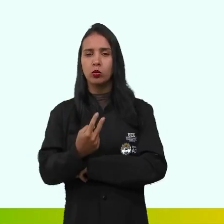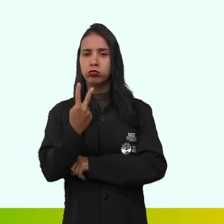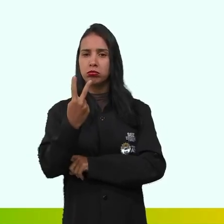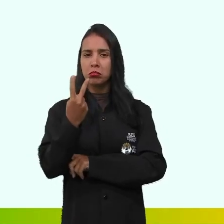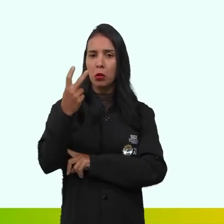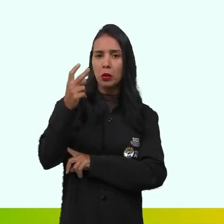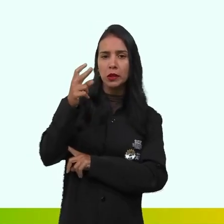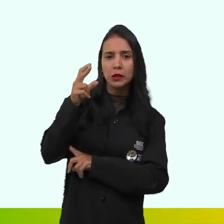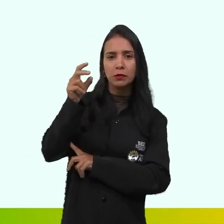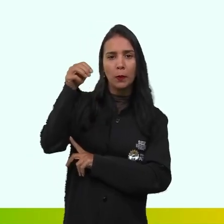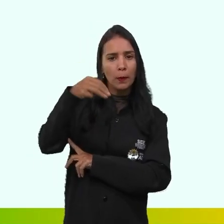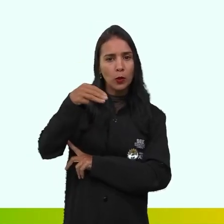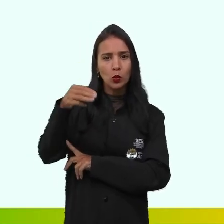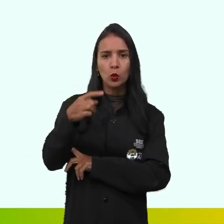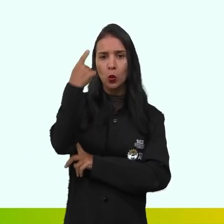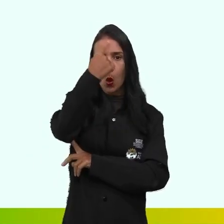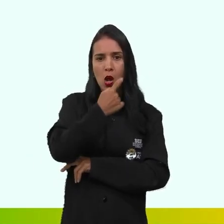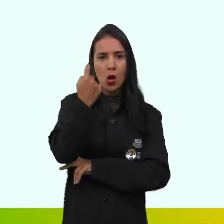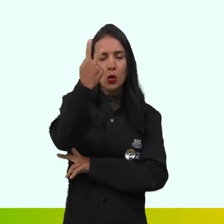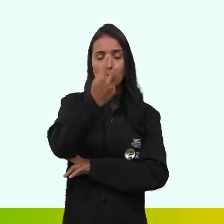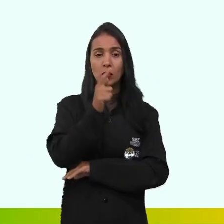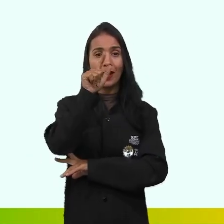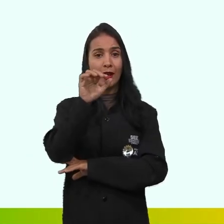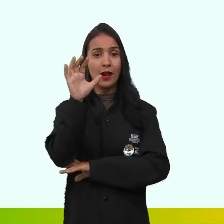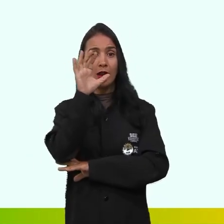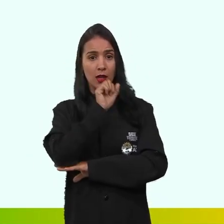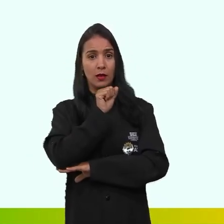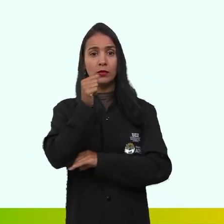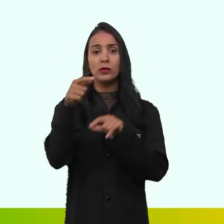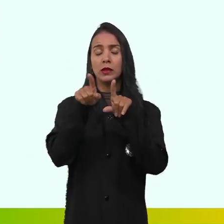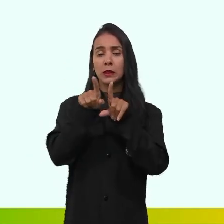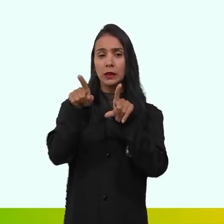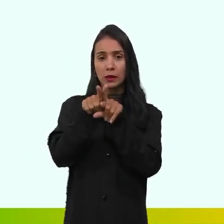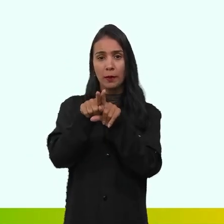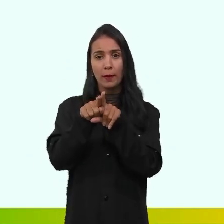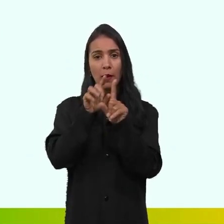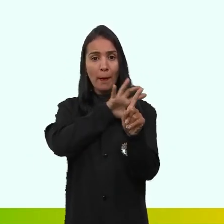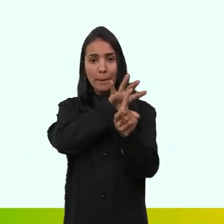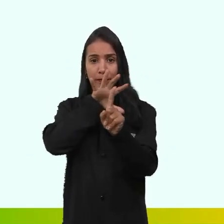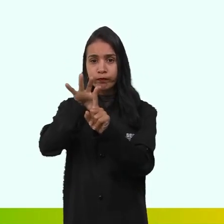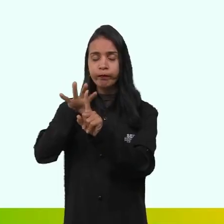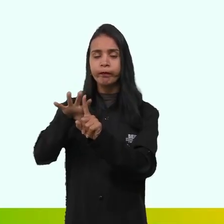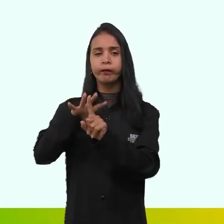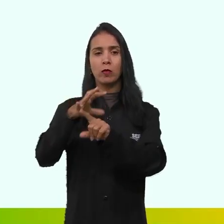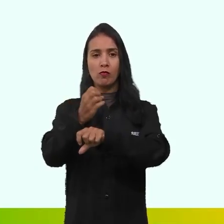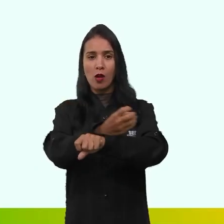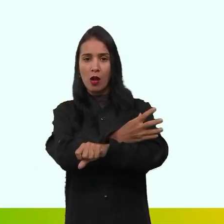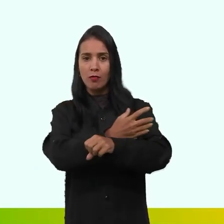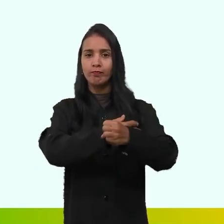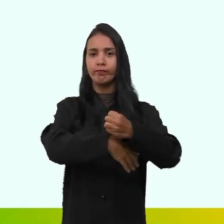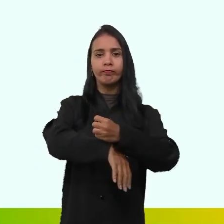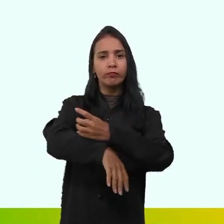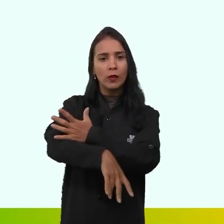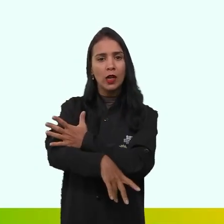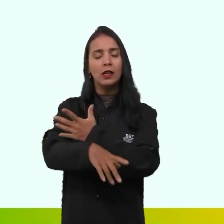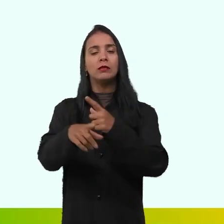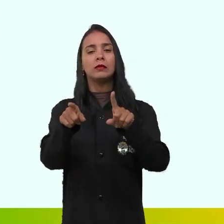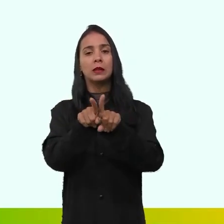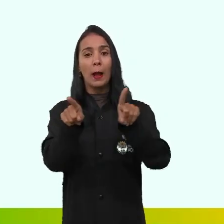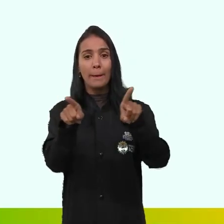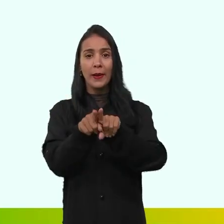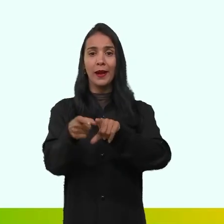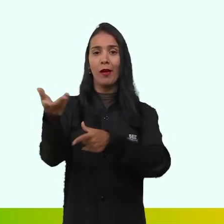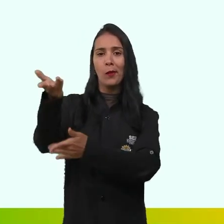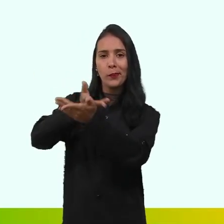esse compartilhamento, ele é orientado pelo engajamento emocional e leva aí os usuários a compartilhar